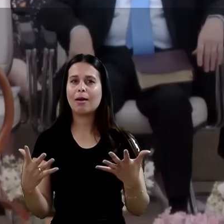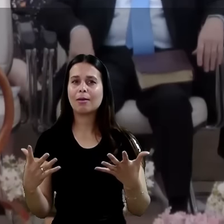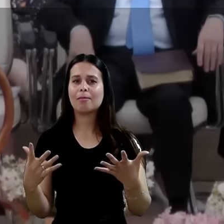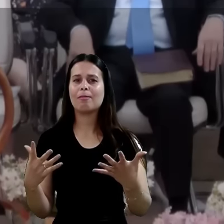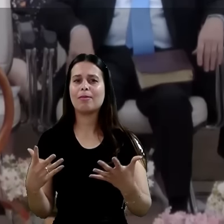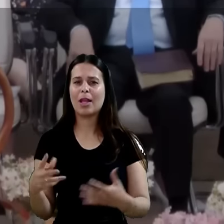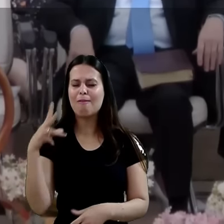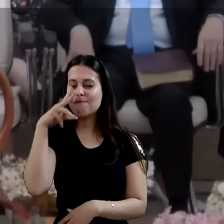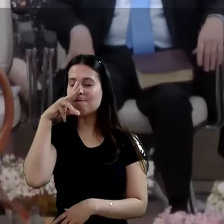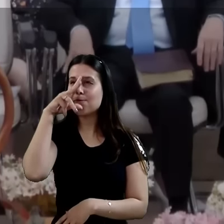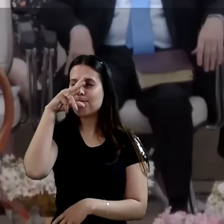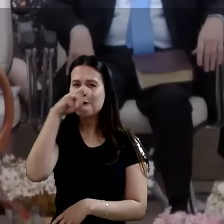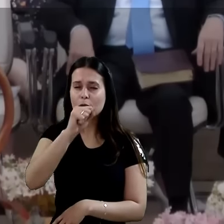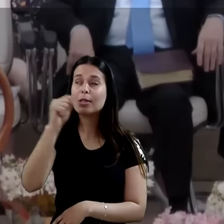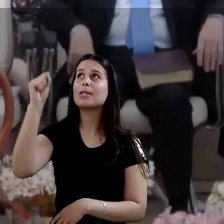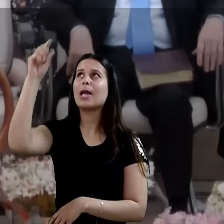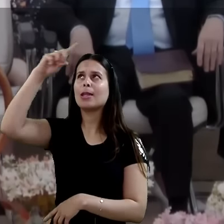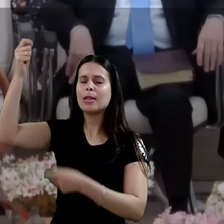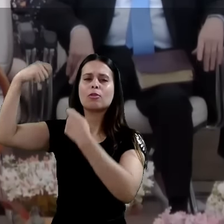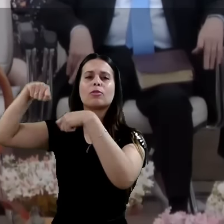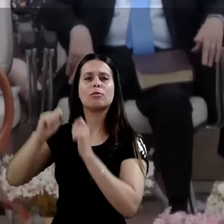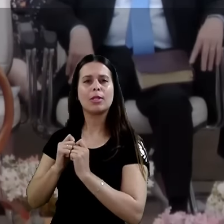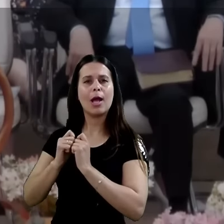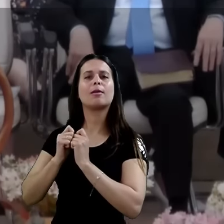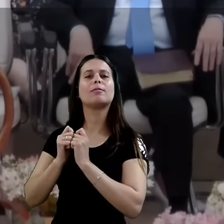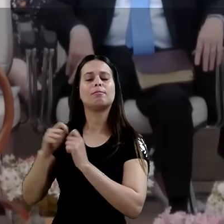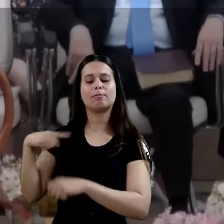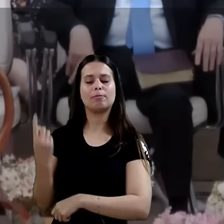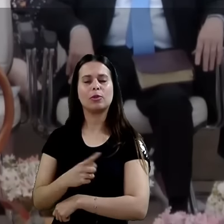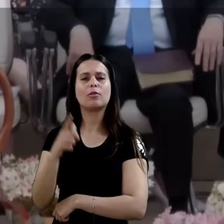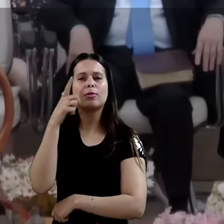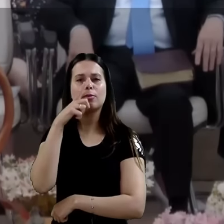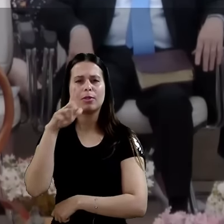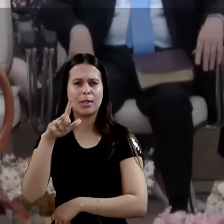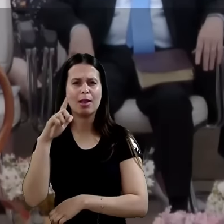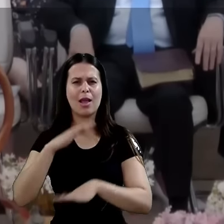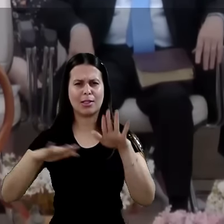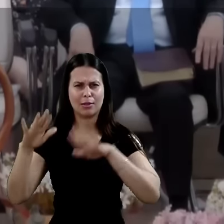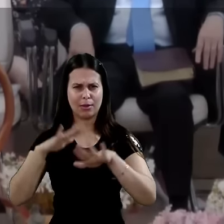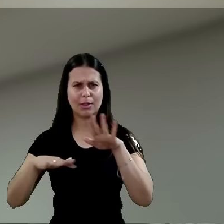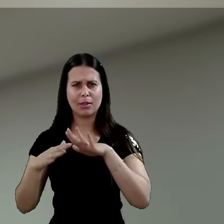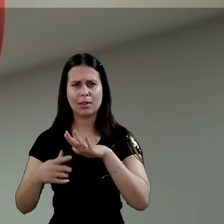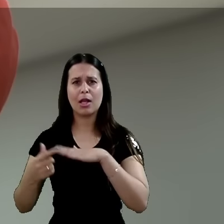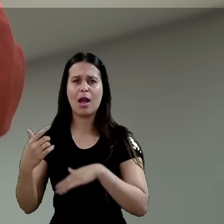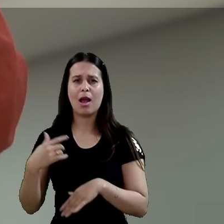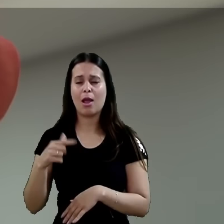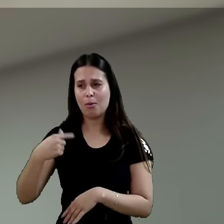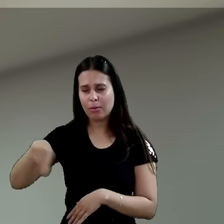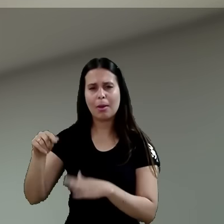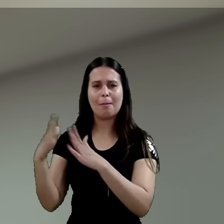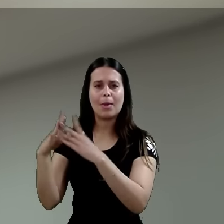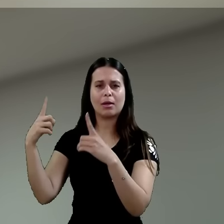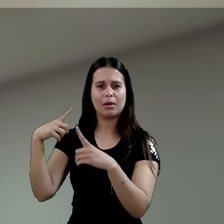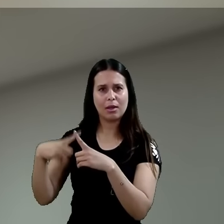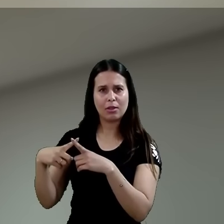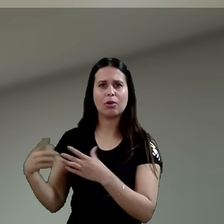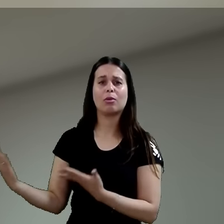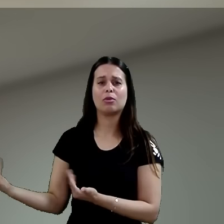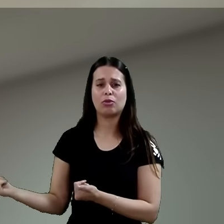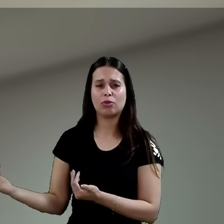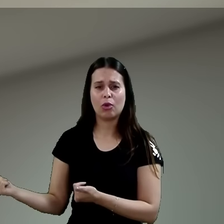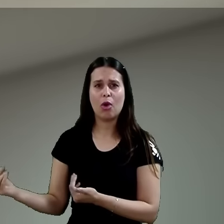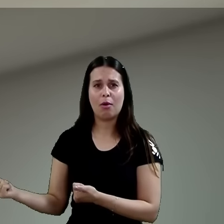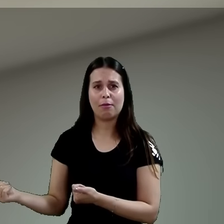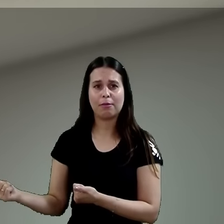gente chega eu fui muitas vezes pra igreja vindo do trabalho quando jovem descia na porta da